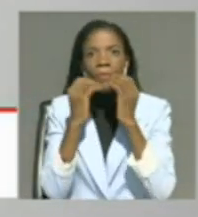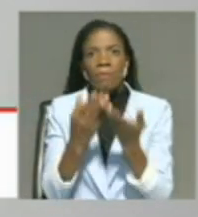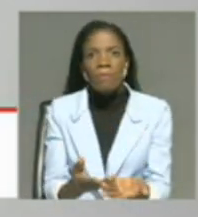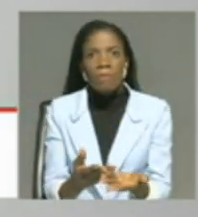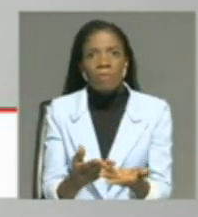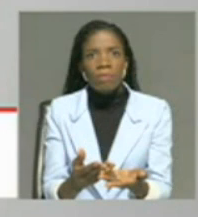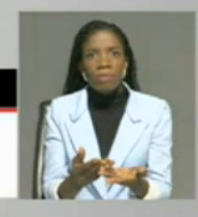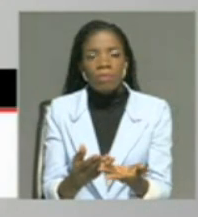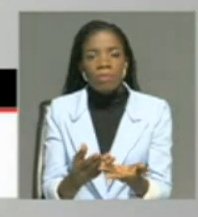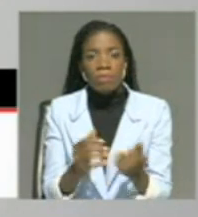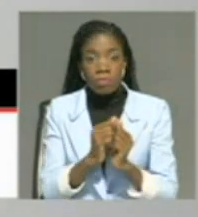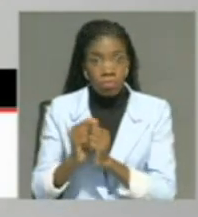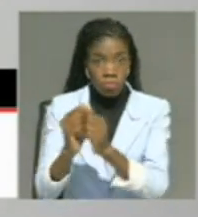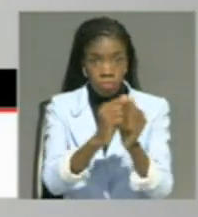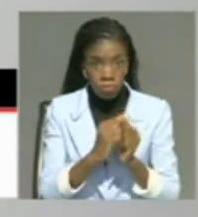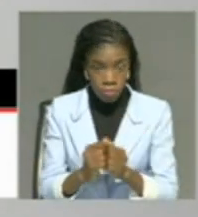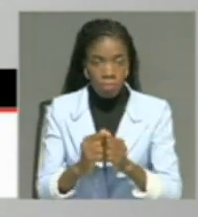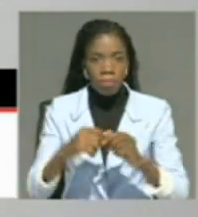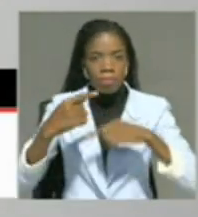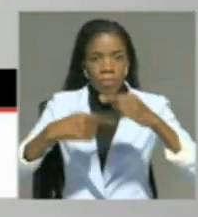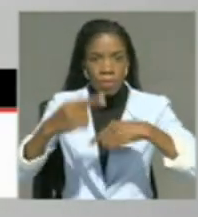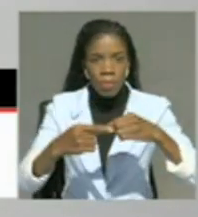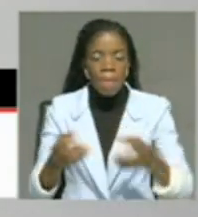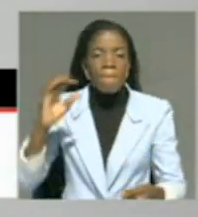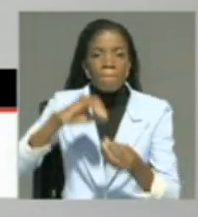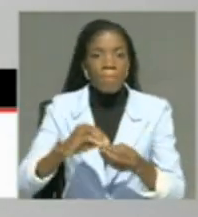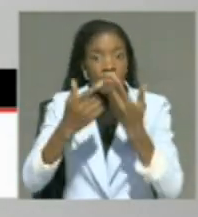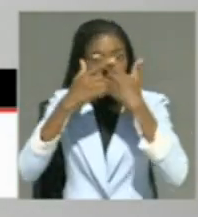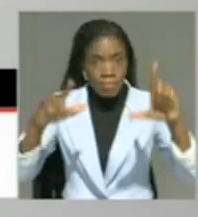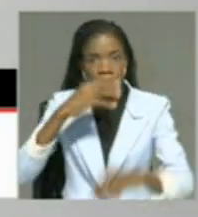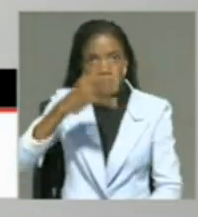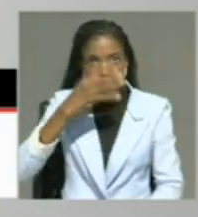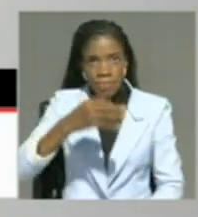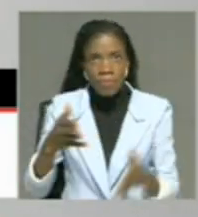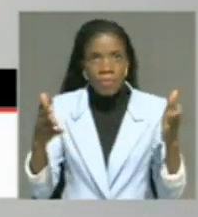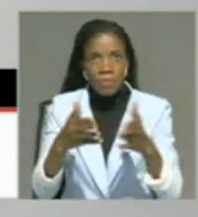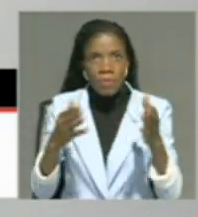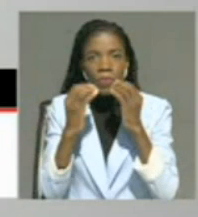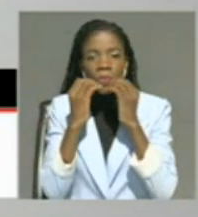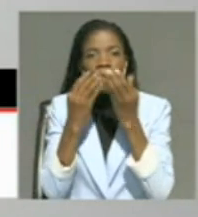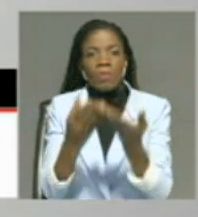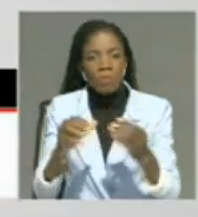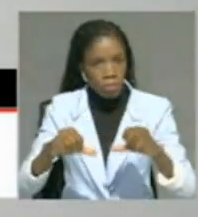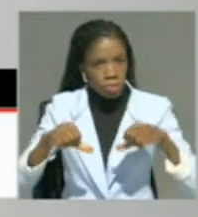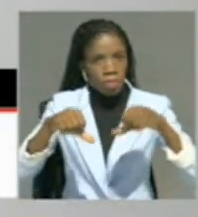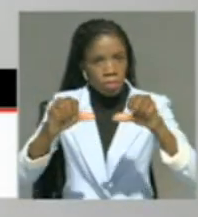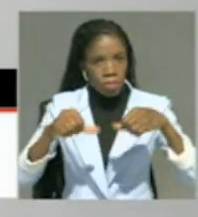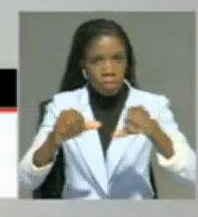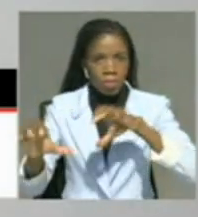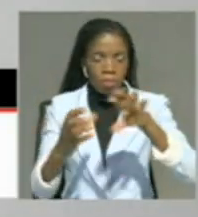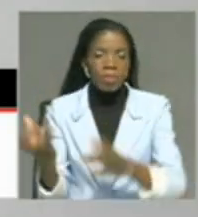nossos colaboradores, e a partir daí estar muito mais à vontade para falar. Mas, em princípio, nós vamos na continuidade.